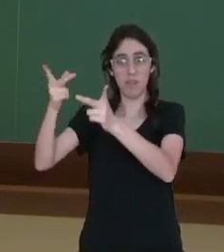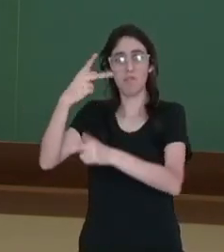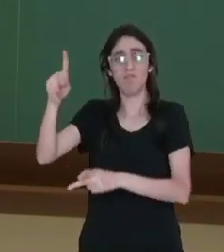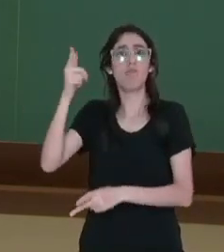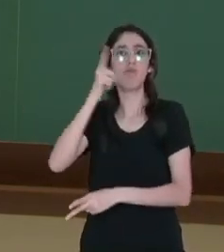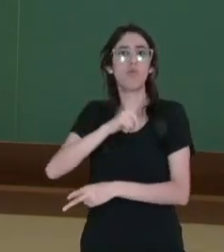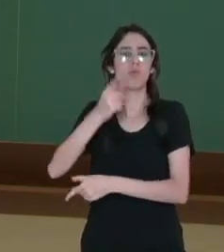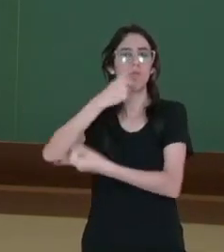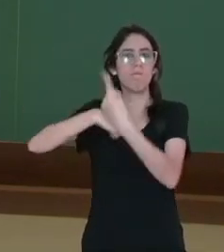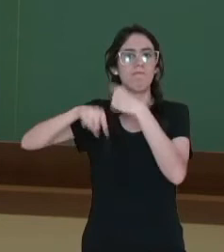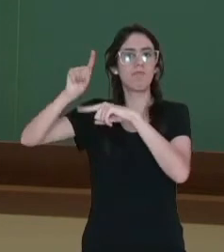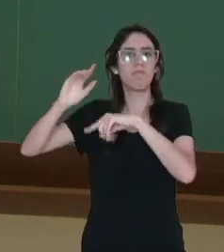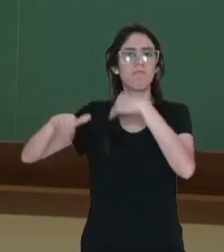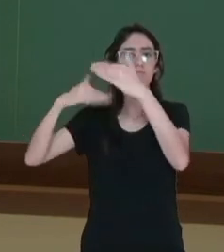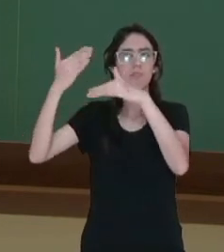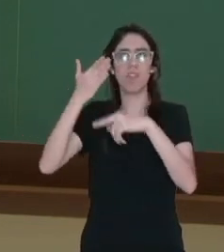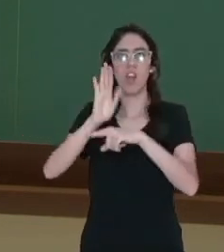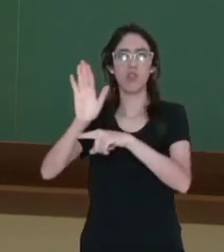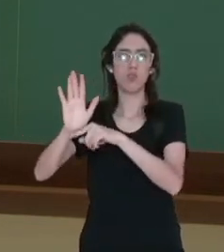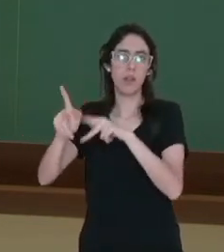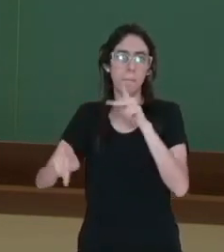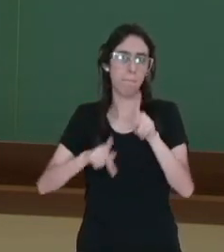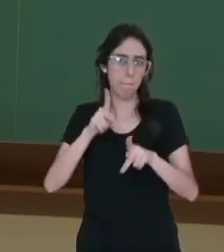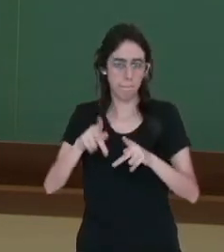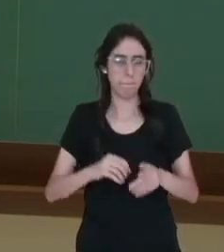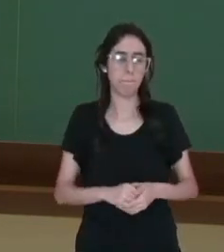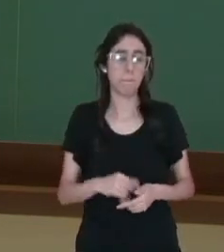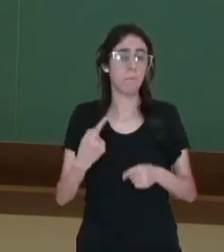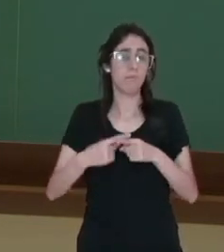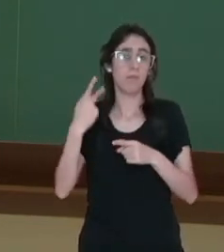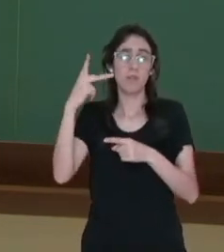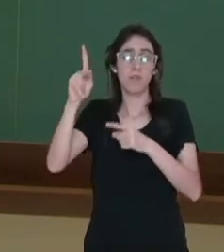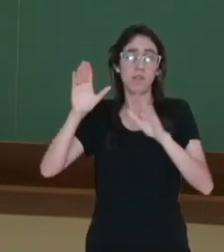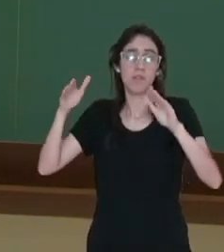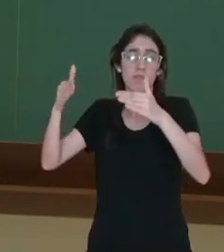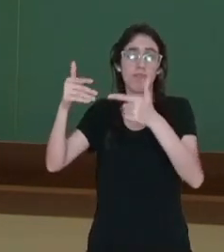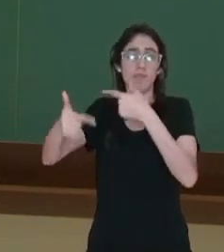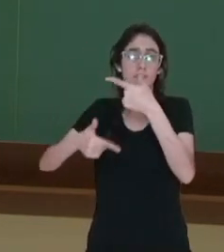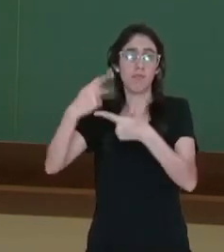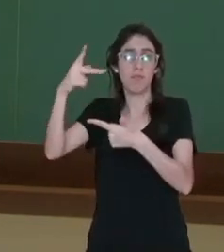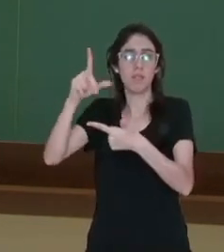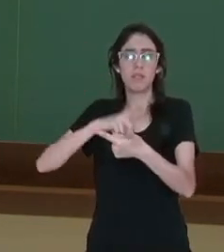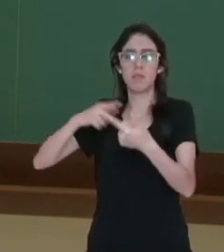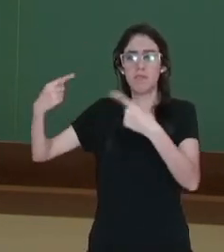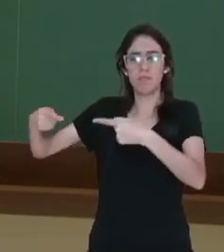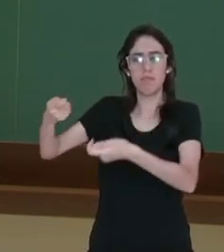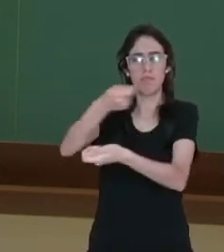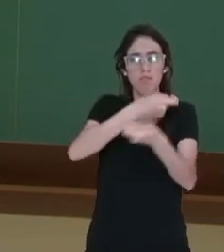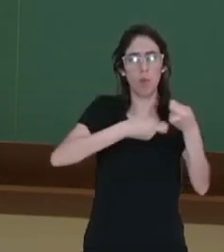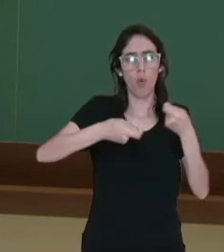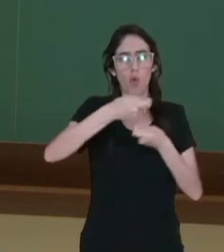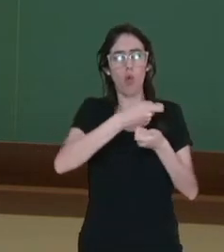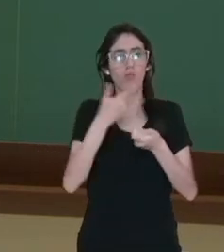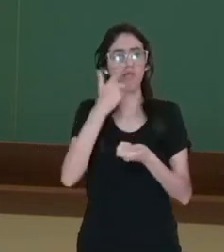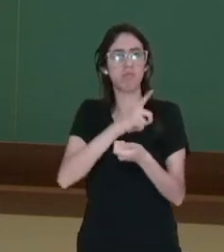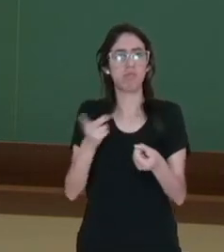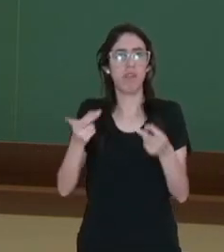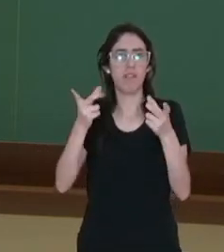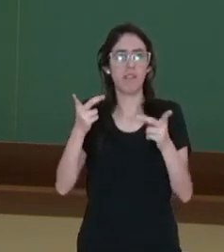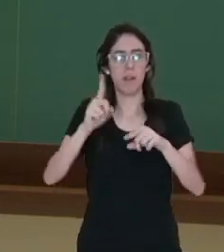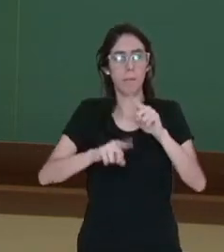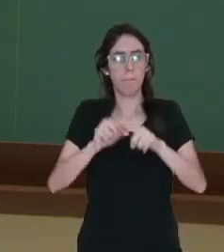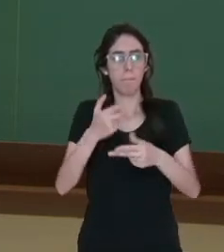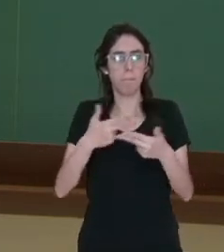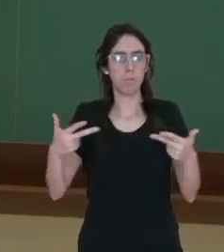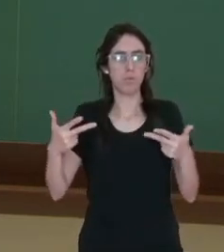melhores serviços à população, exatamente porque é a sua especialidade, a competição econômica, oferecer serviços e produtos